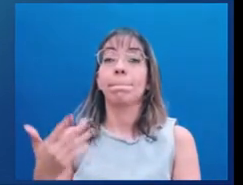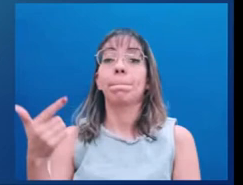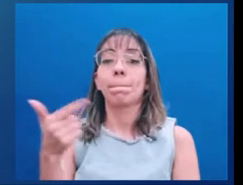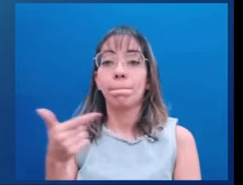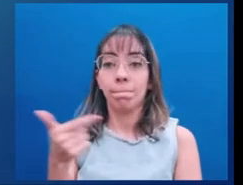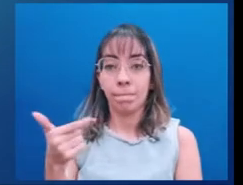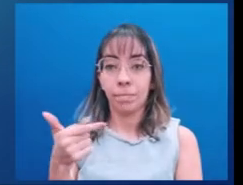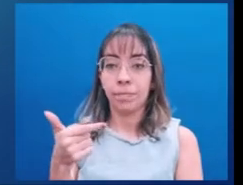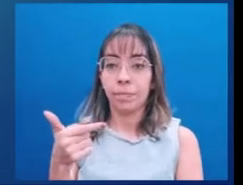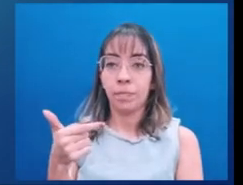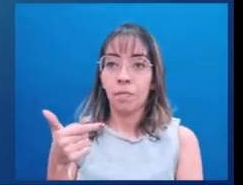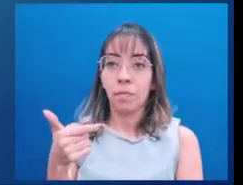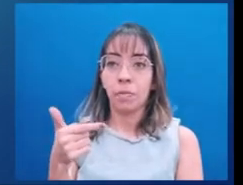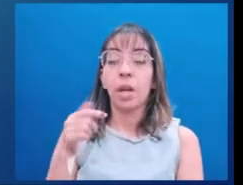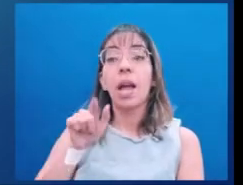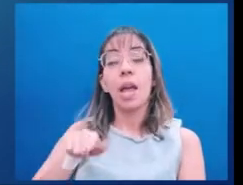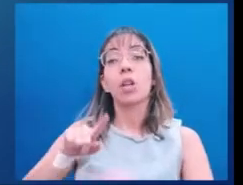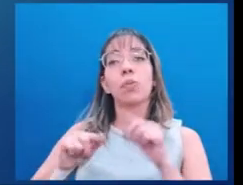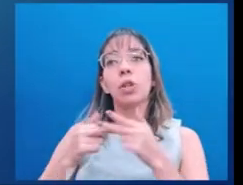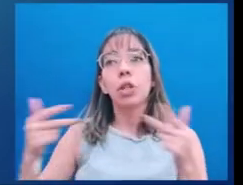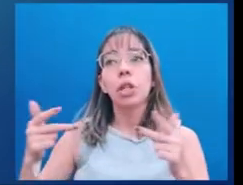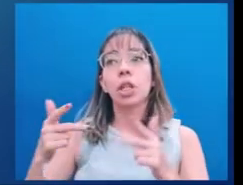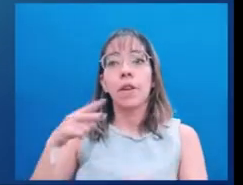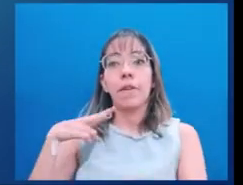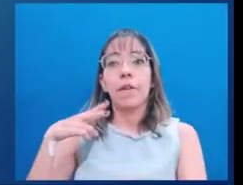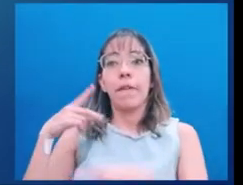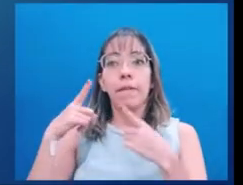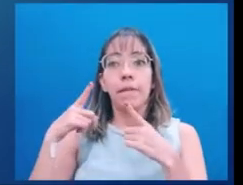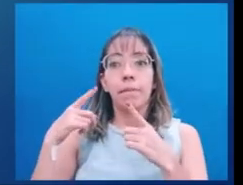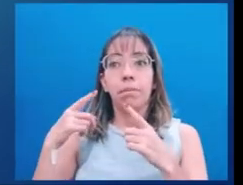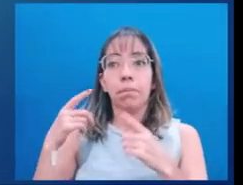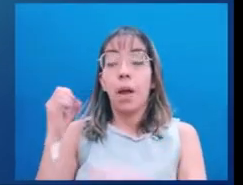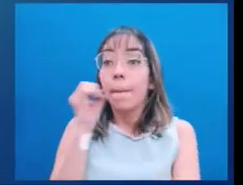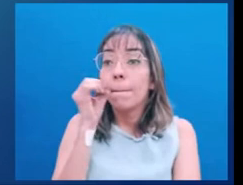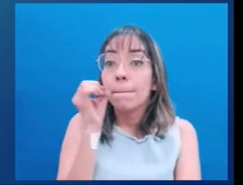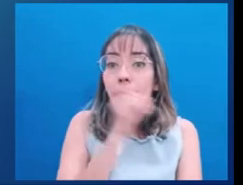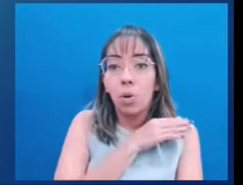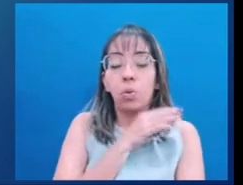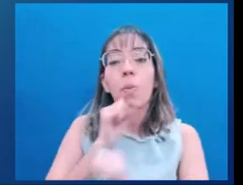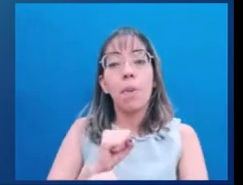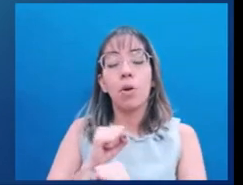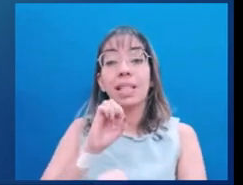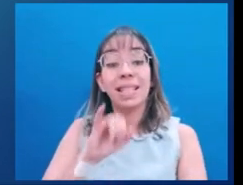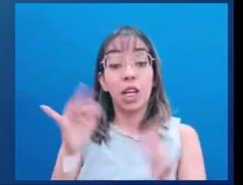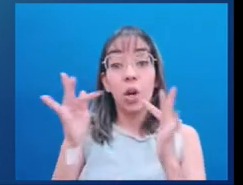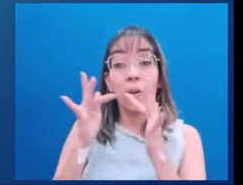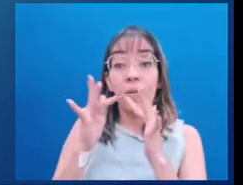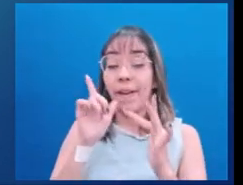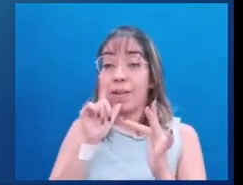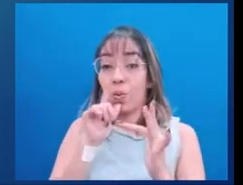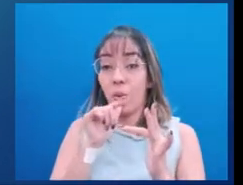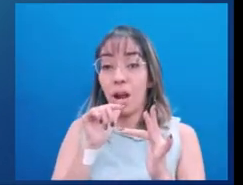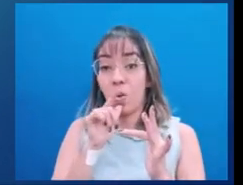Aqui, na escala 2, são substâncias que sofrem mudanças químicas violentas em temperaturas e pressões elevadas e que podem reagir violentamente com a água